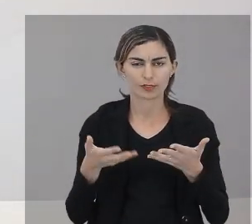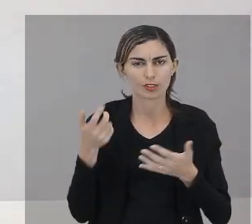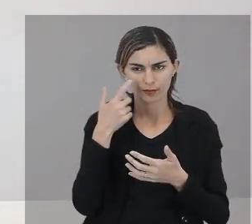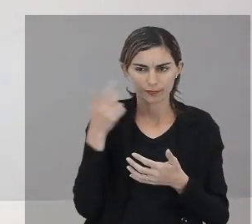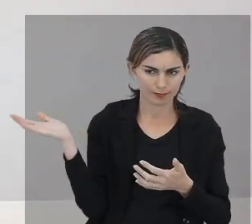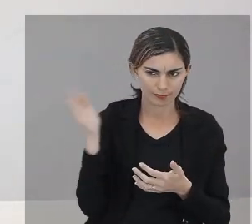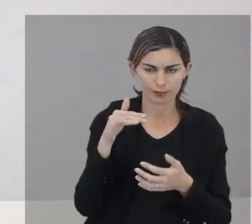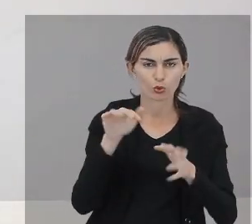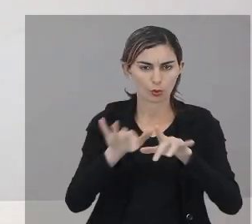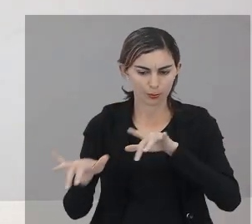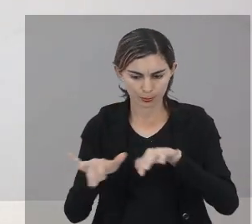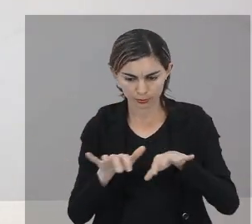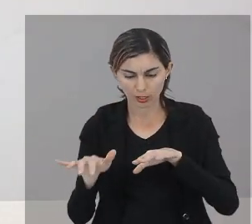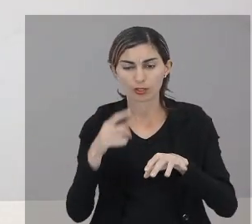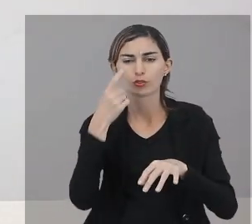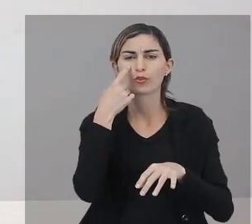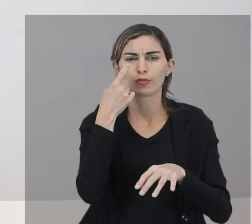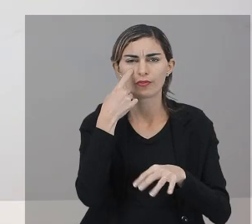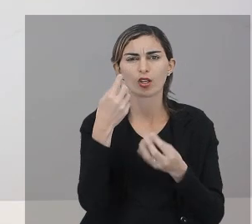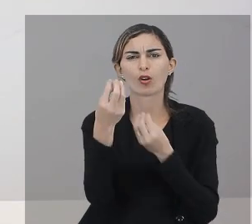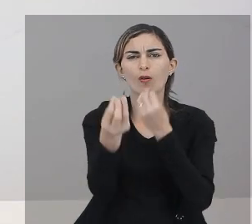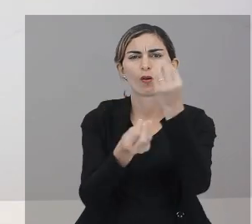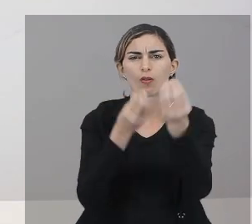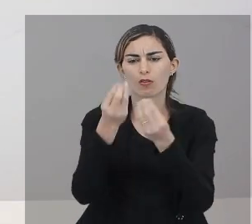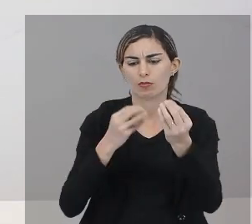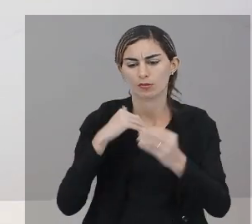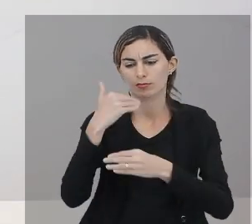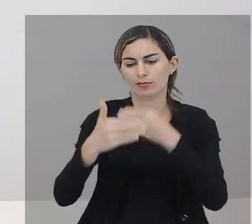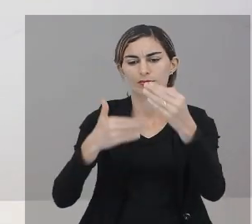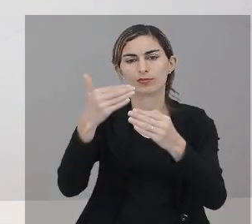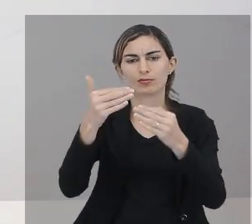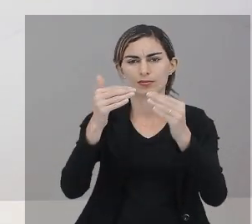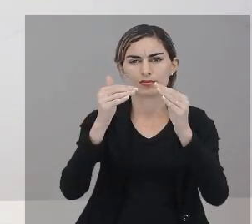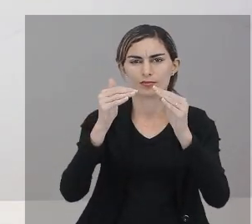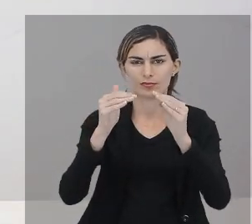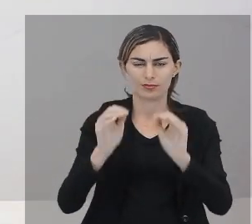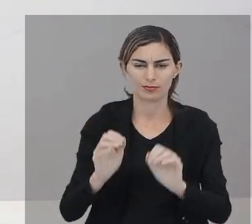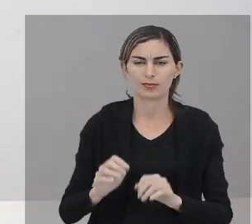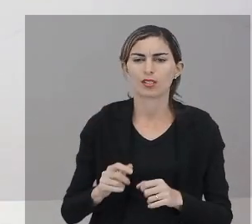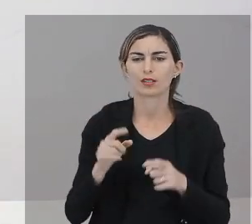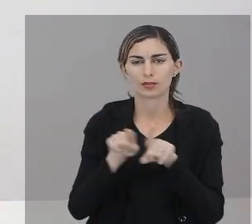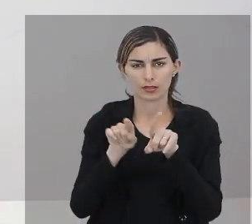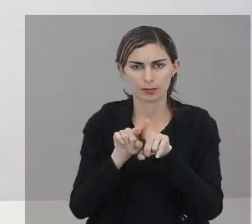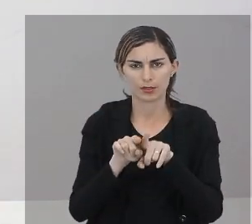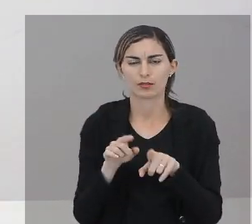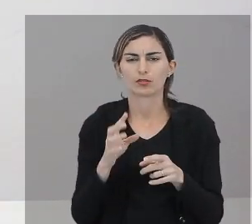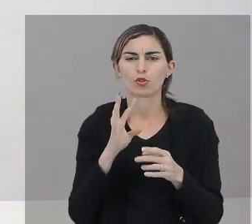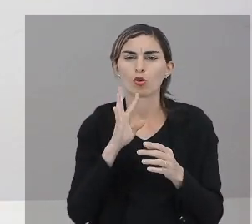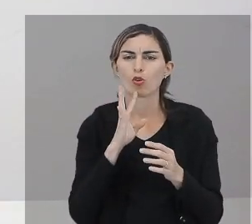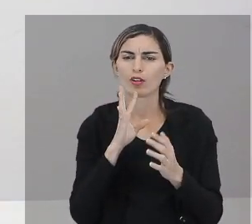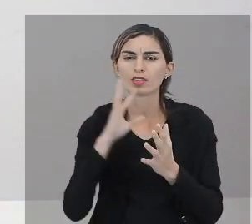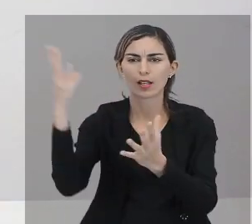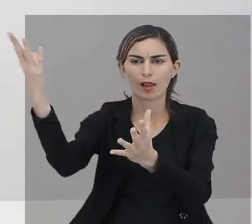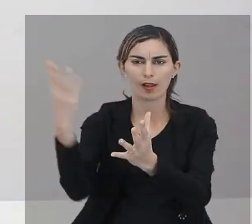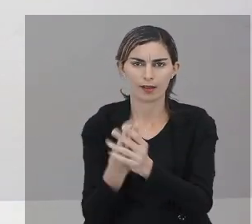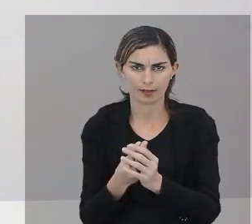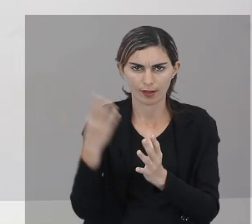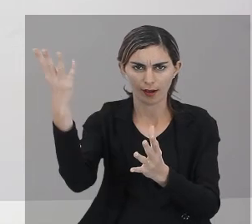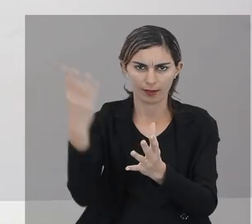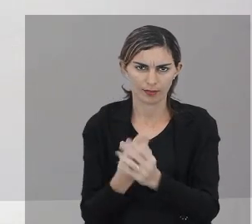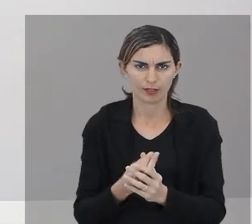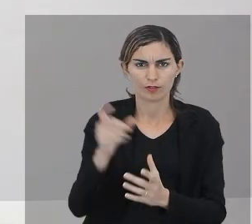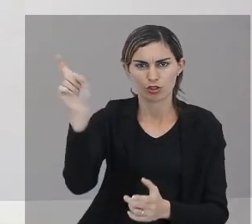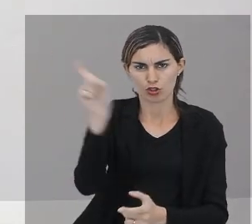agora vamos para o computador e ver como vamos desenvolver esse ambiente. Além disso, vamos conhecer alguns